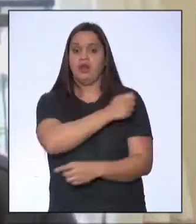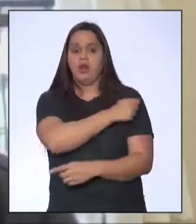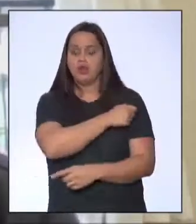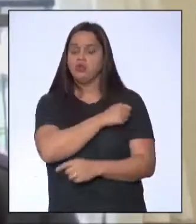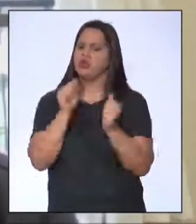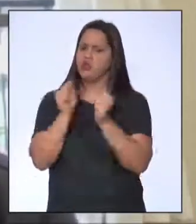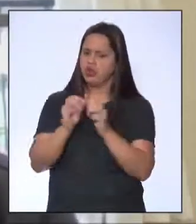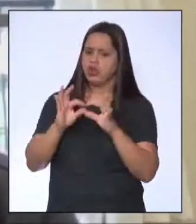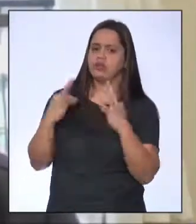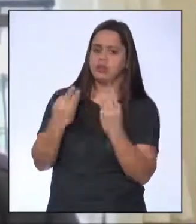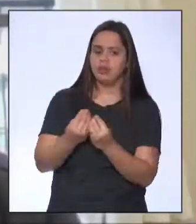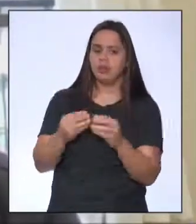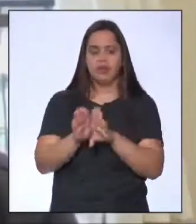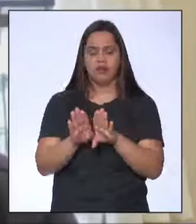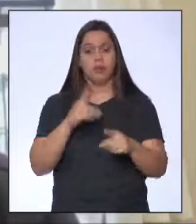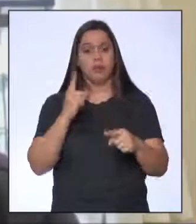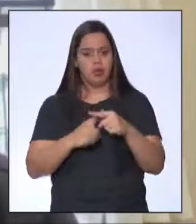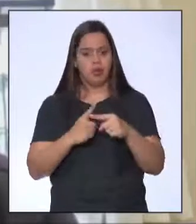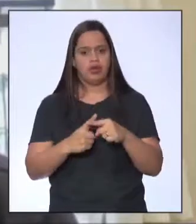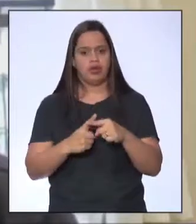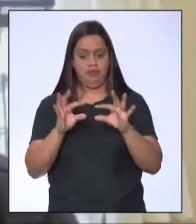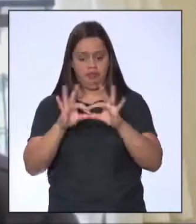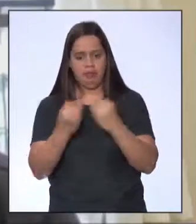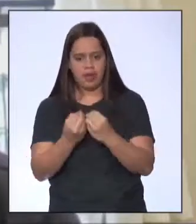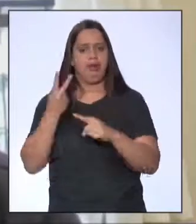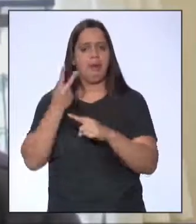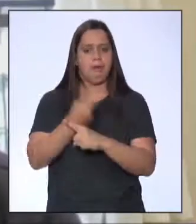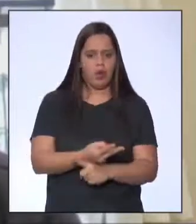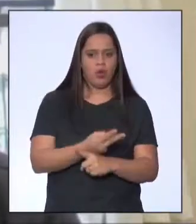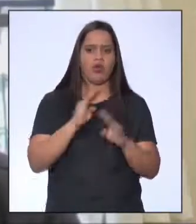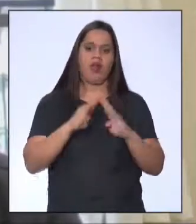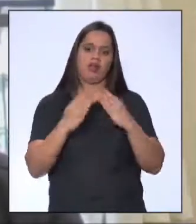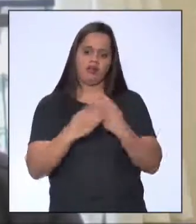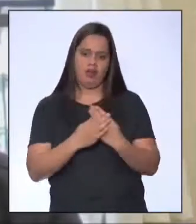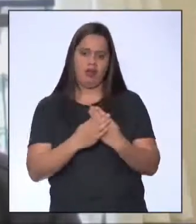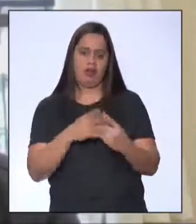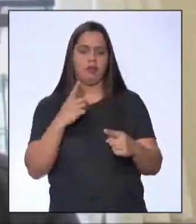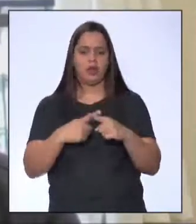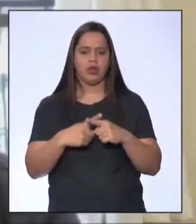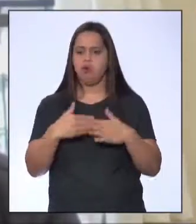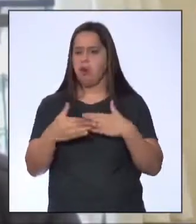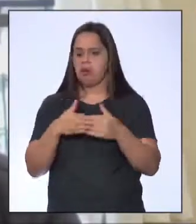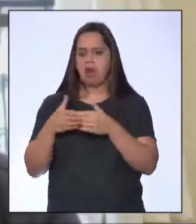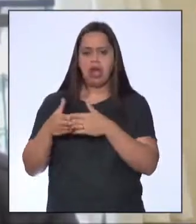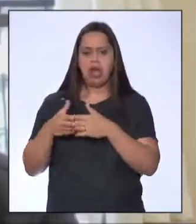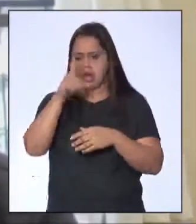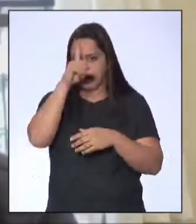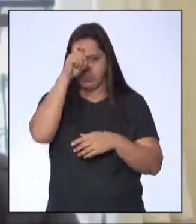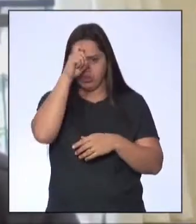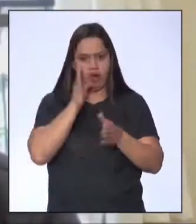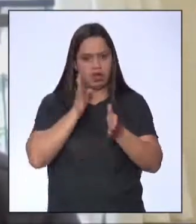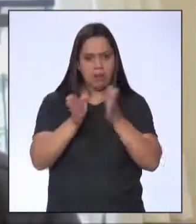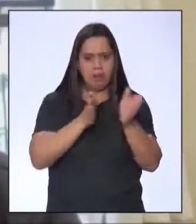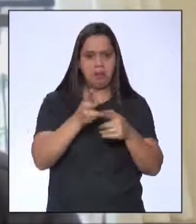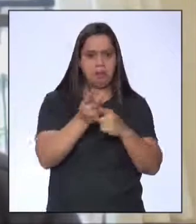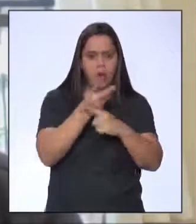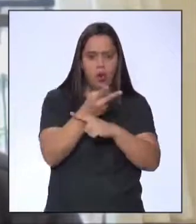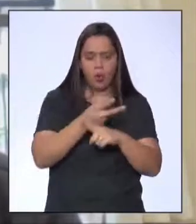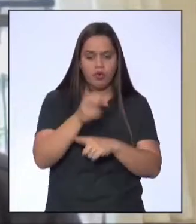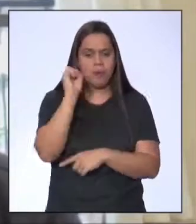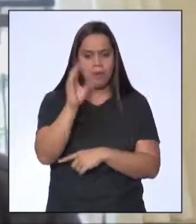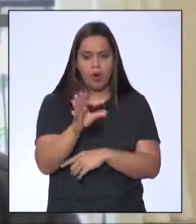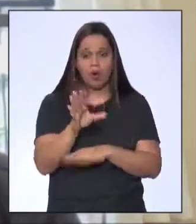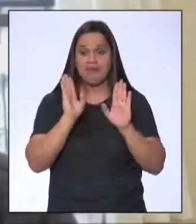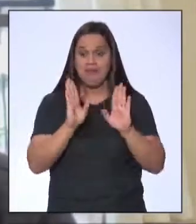né? Porque elas vão procurar a escola. Qualquer hospital que você vai que estiver fechado, eles vão embora. Agora,